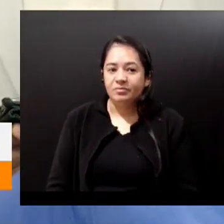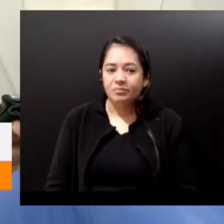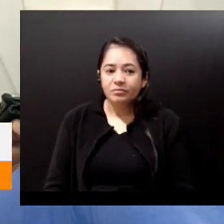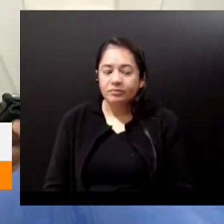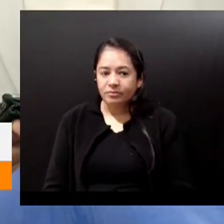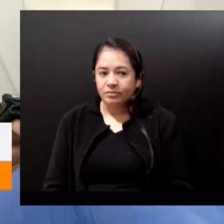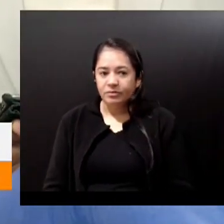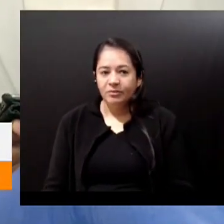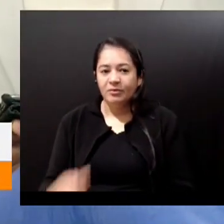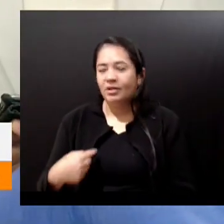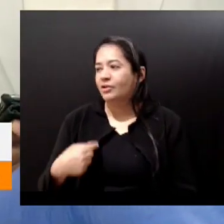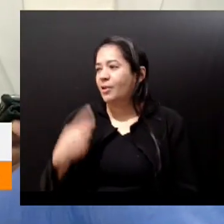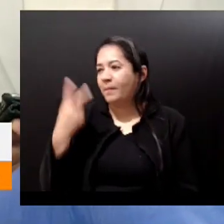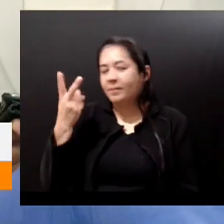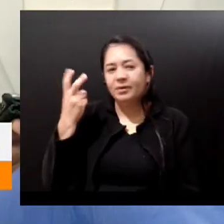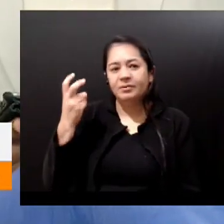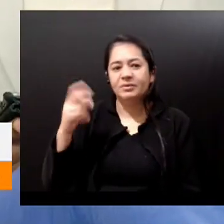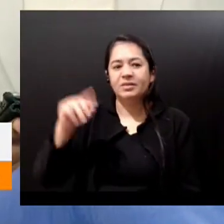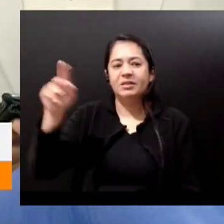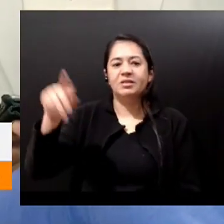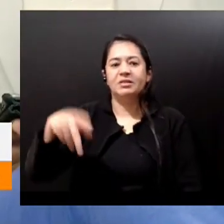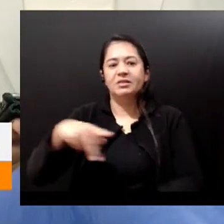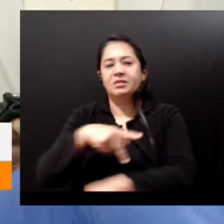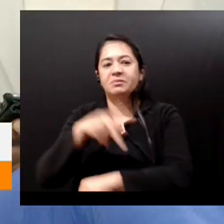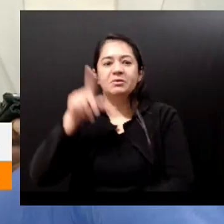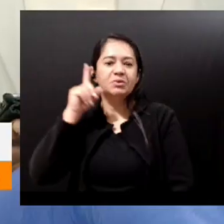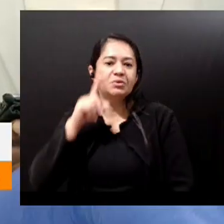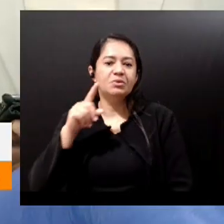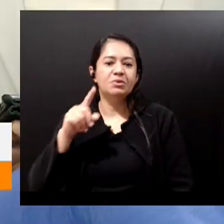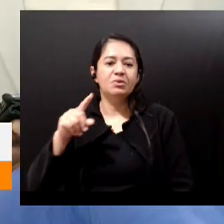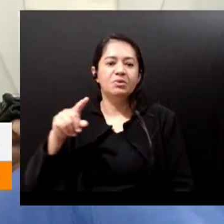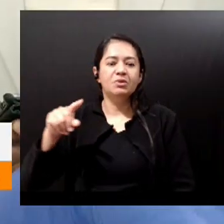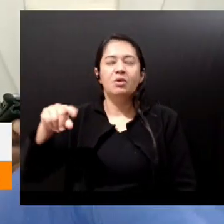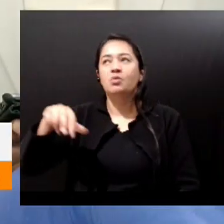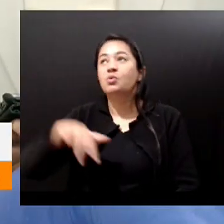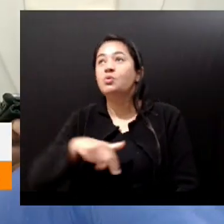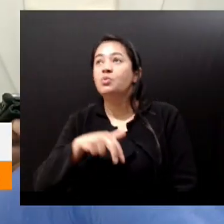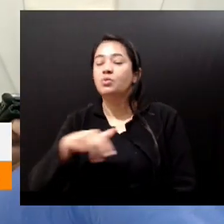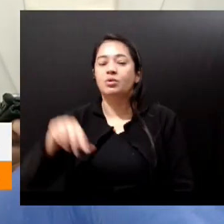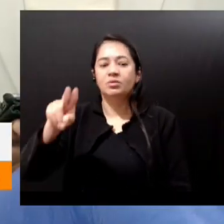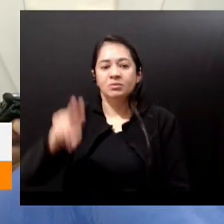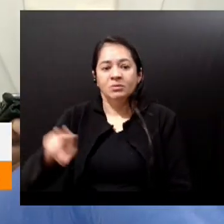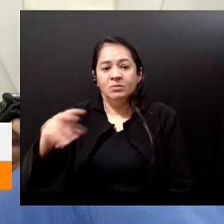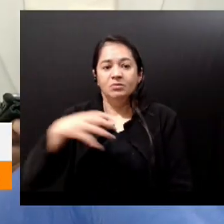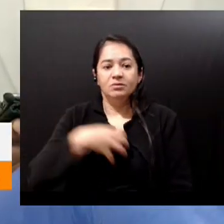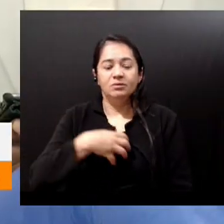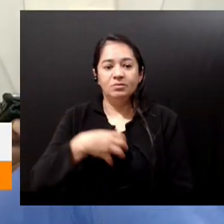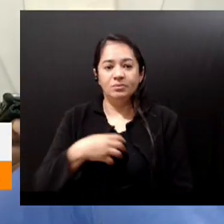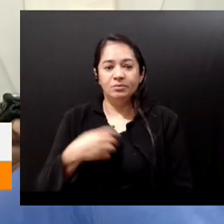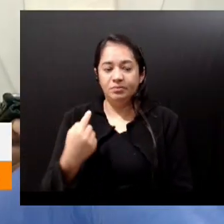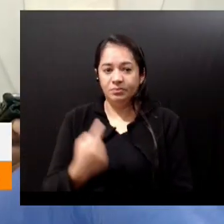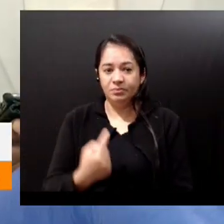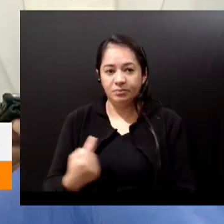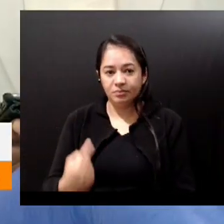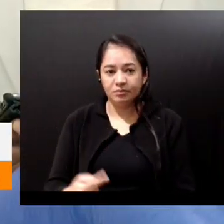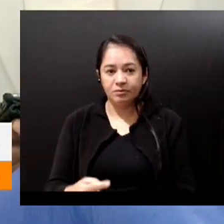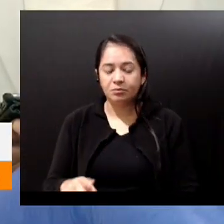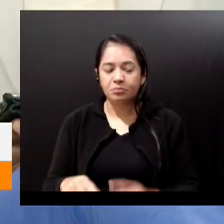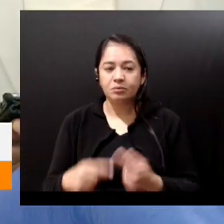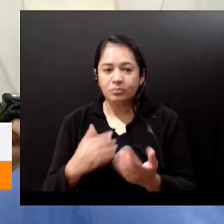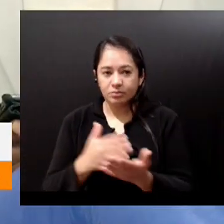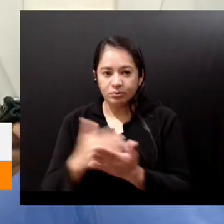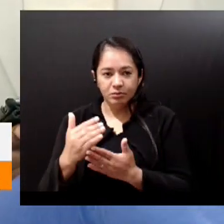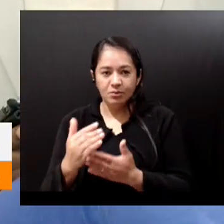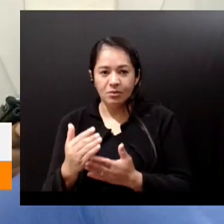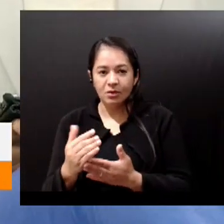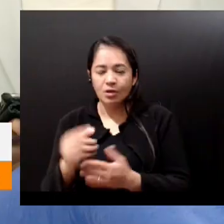pessoal em Miami, andando de patins, não sei o quê, que era uma forma individual de se viver. Depois começaram a surgir os pequenos fones, né?